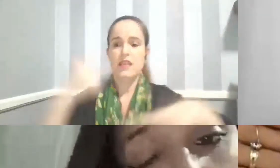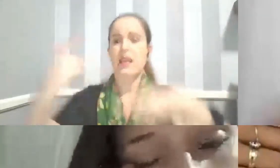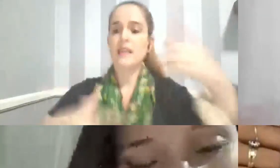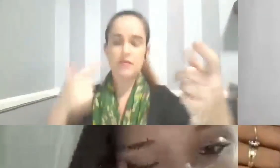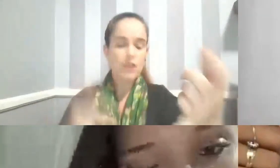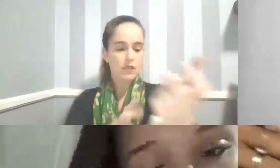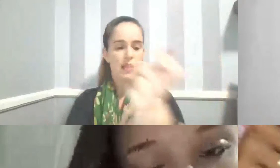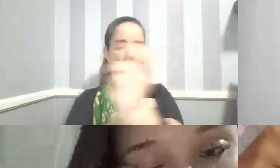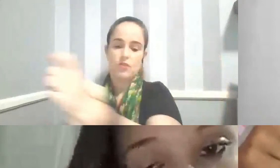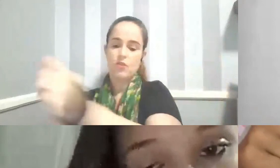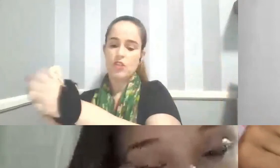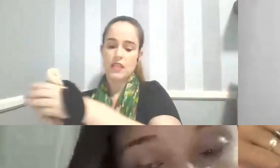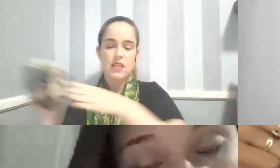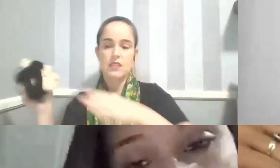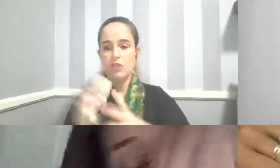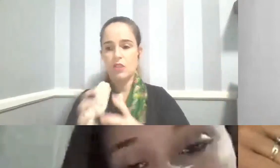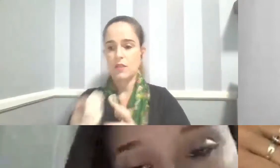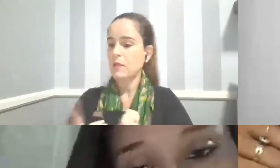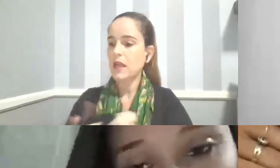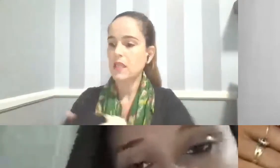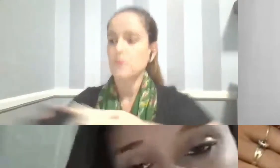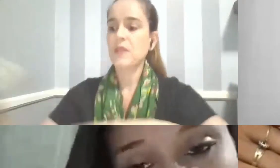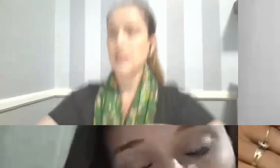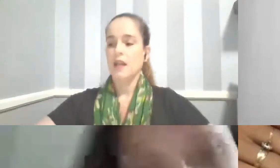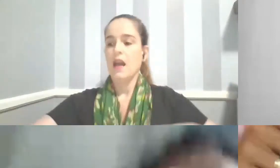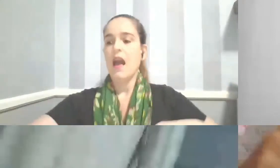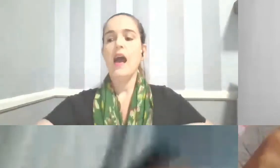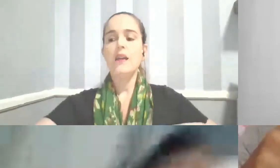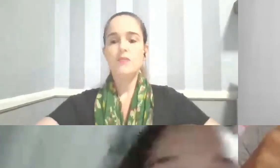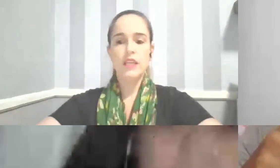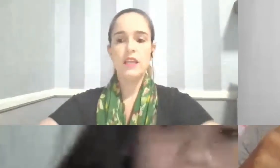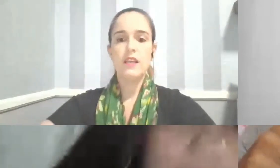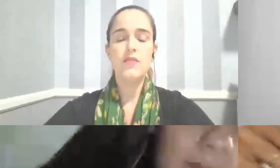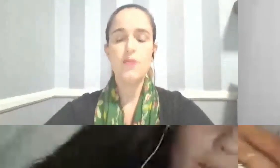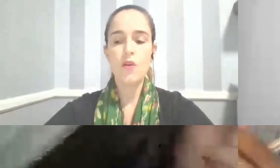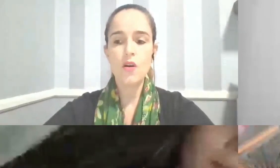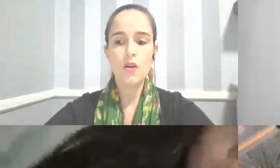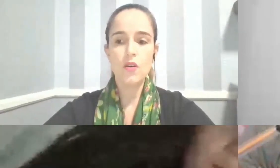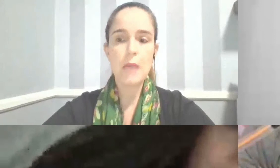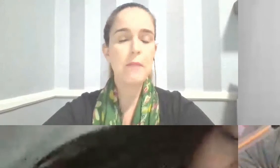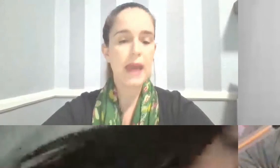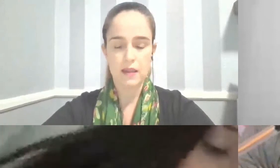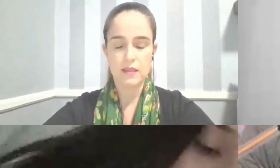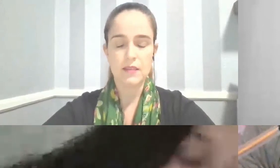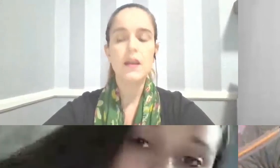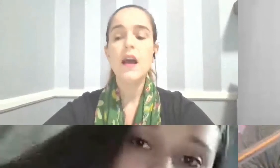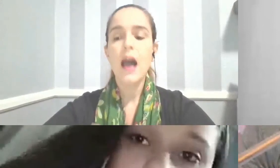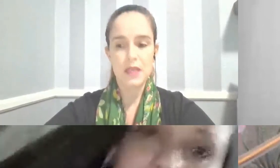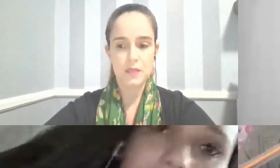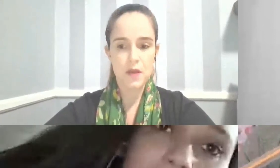reduzir essa velocidade. Deixa eu tirar daqui que esse negócio já está me atrapalhando. Ah, Valquíria, e se for na